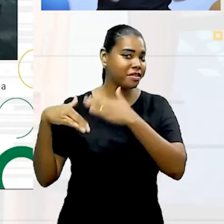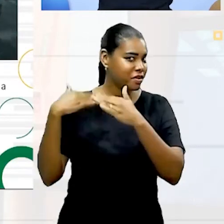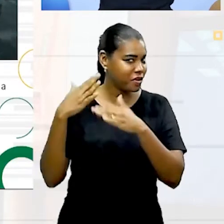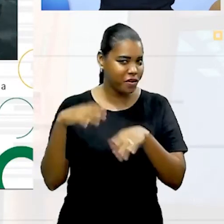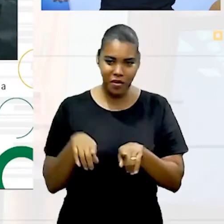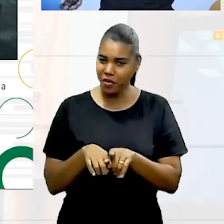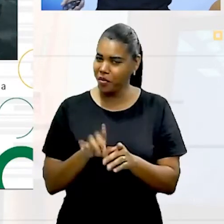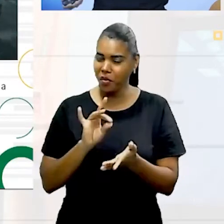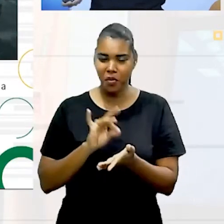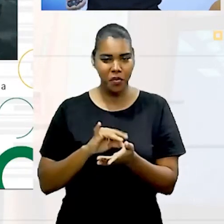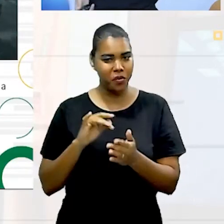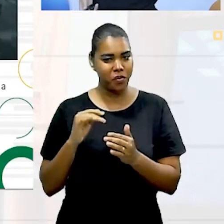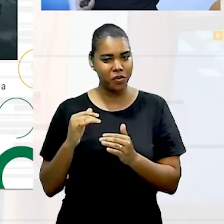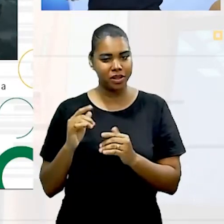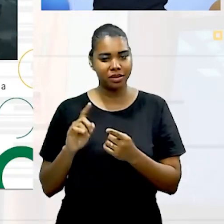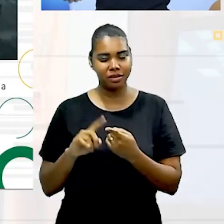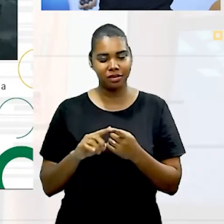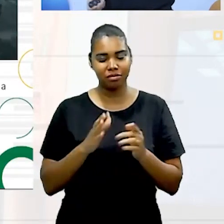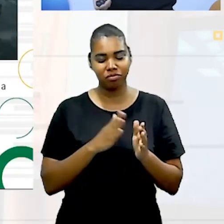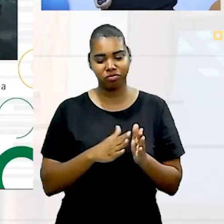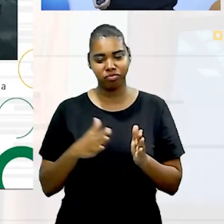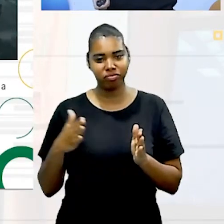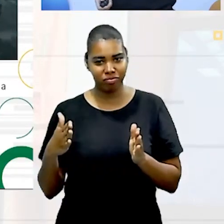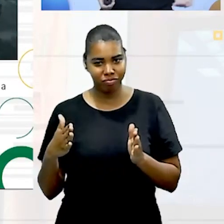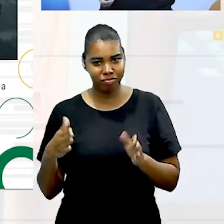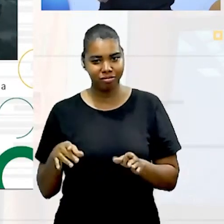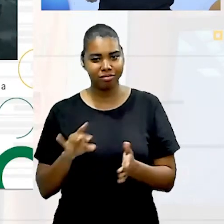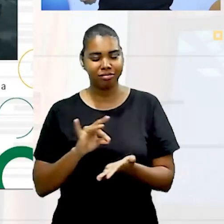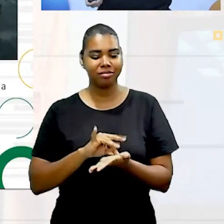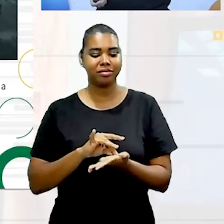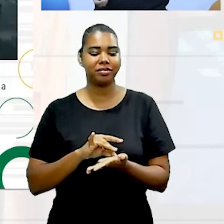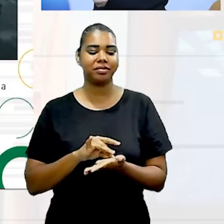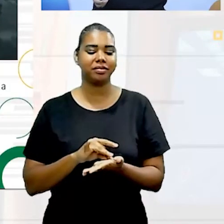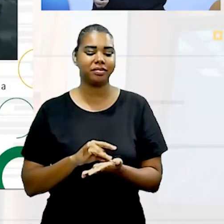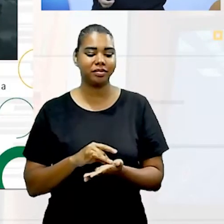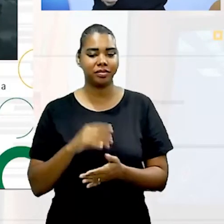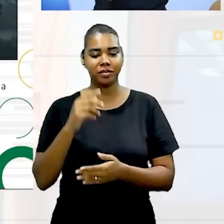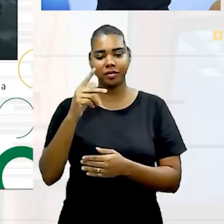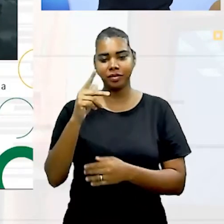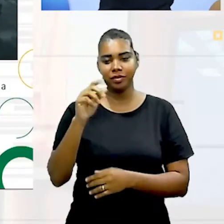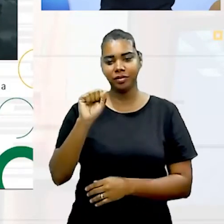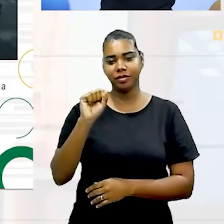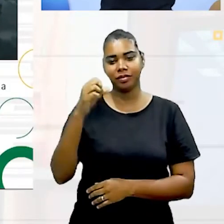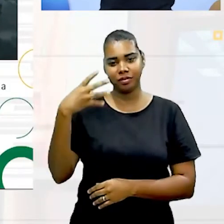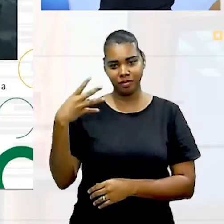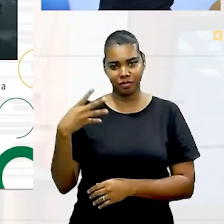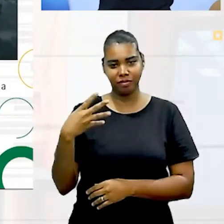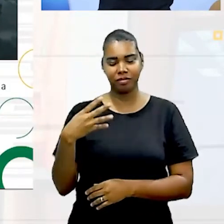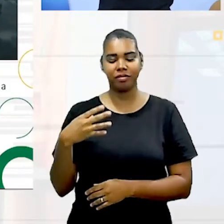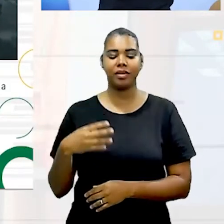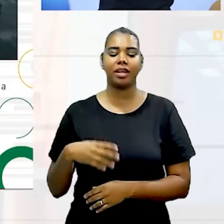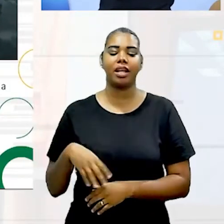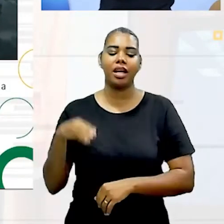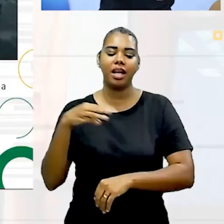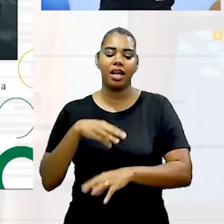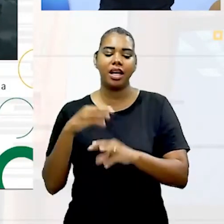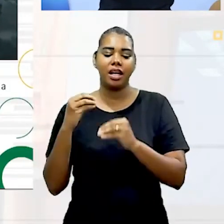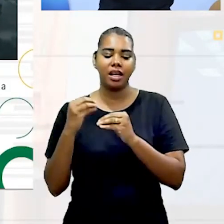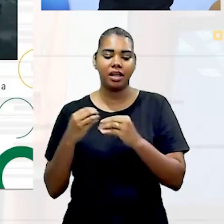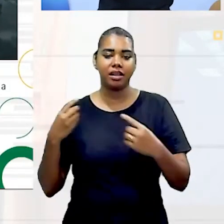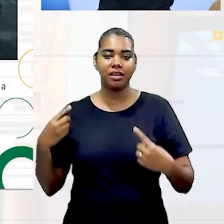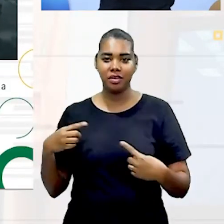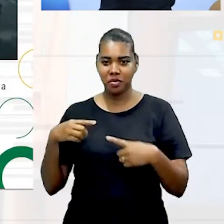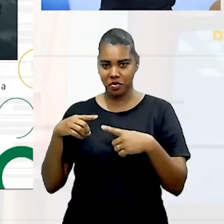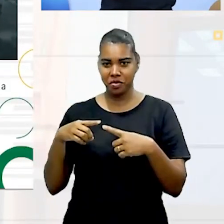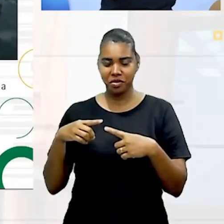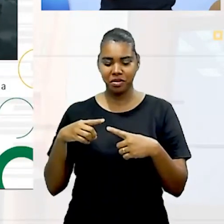literalmente com níveis. Em God of War do PS4, é o momento, por exemplo, que o Kratos tem que confrontar seu